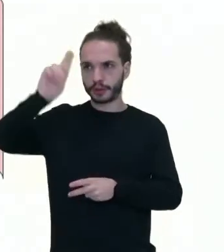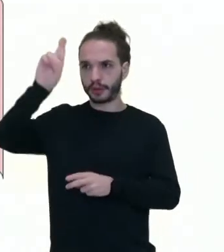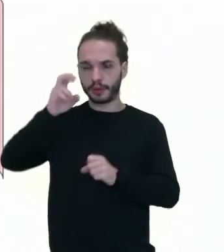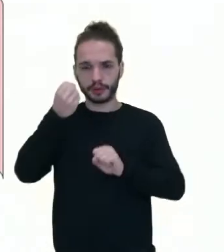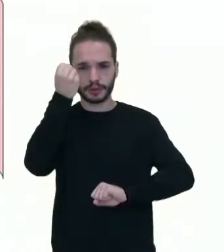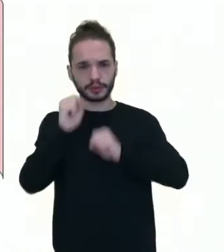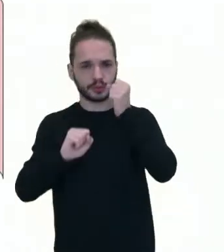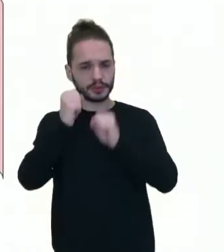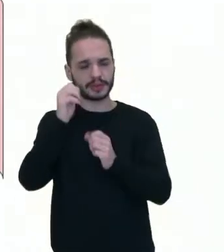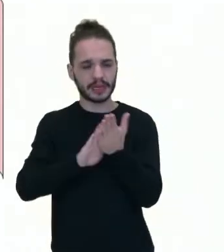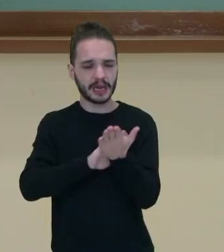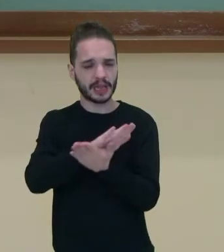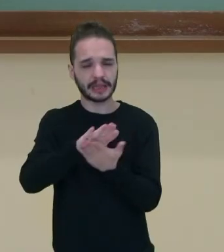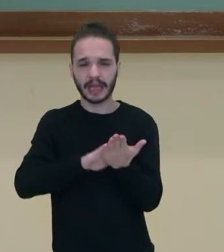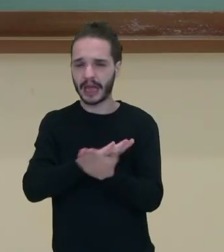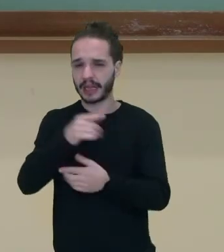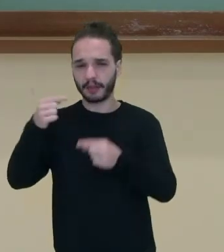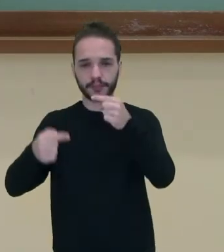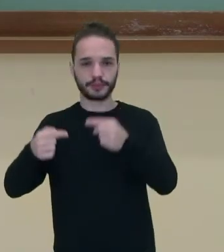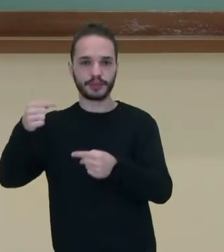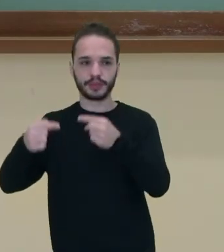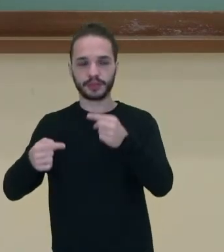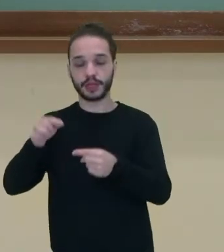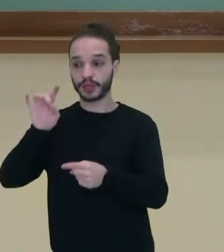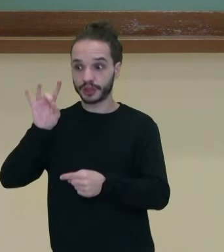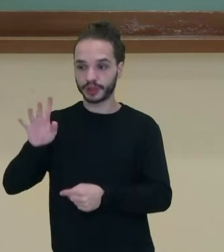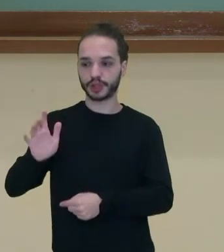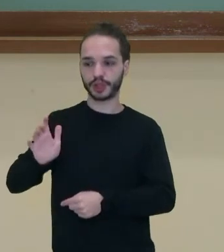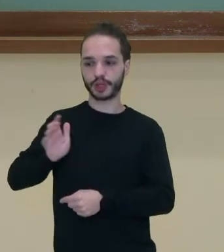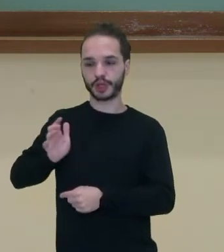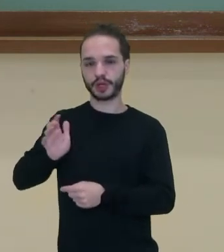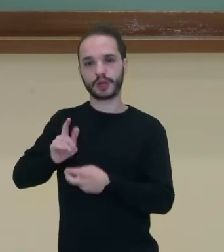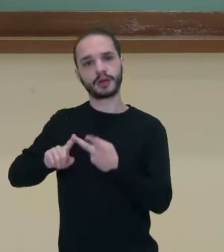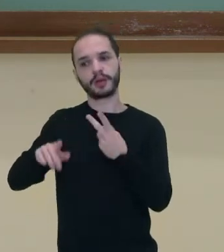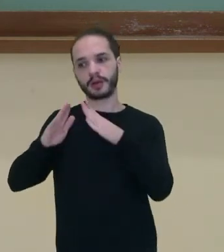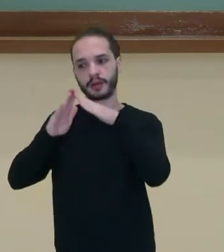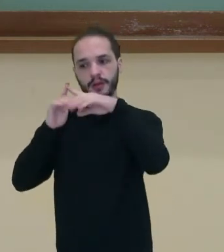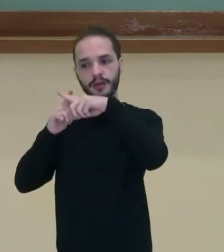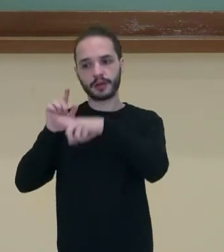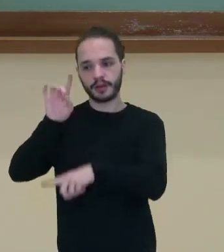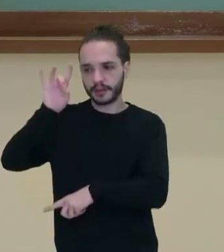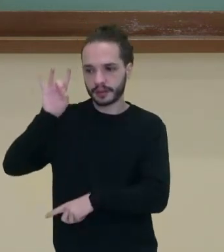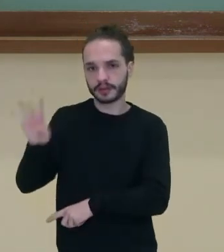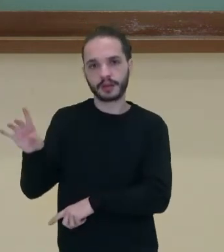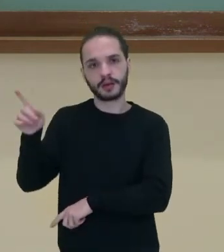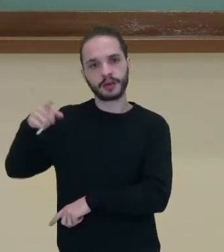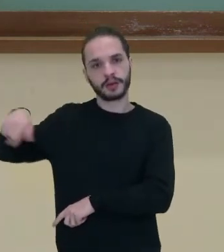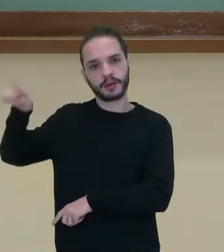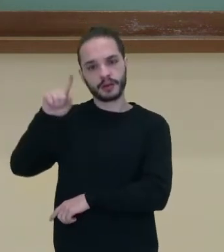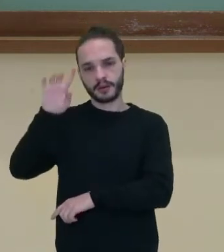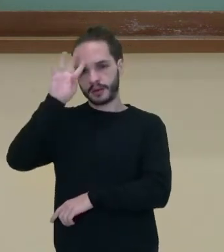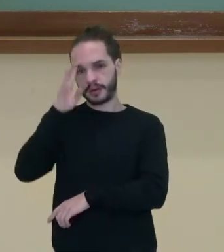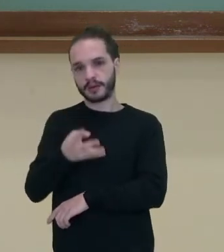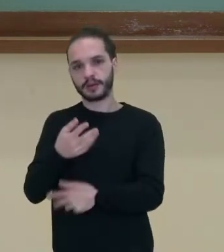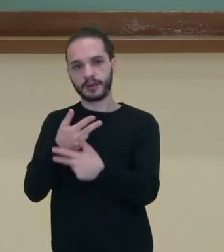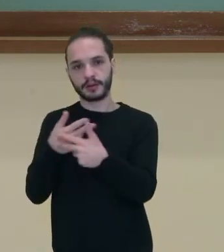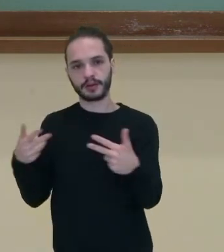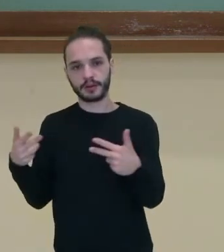não participava da política, né? Era apenas o clero e a nobreza que tomava as decisões dentro da